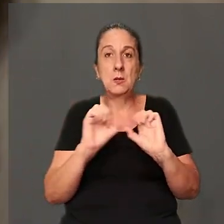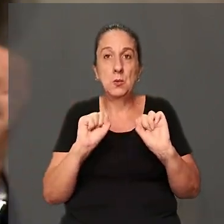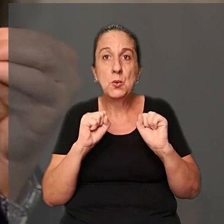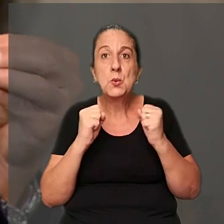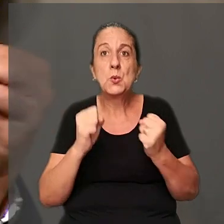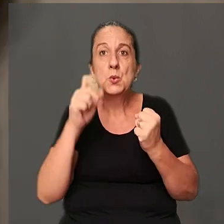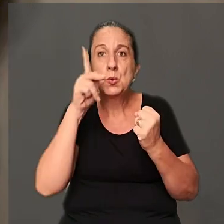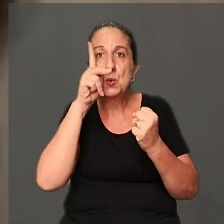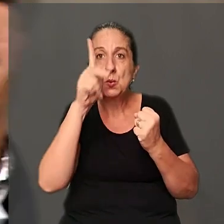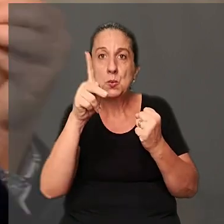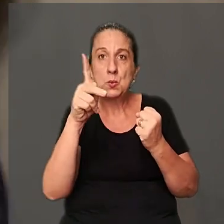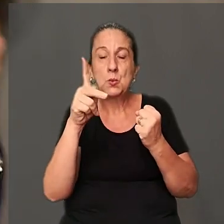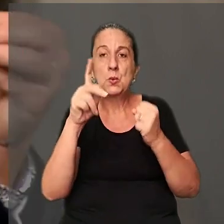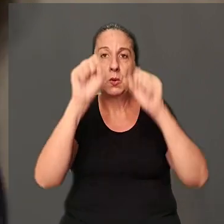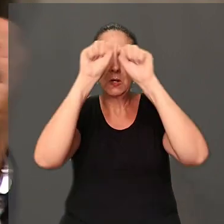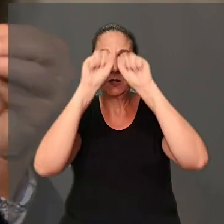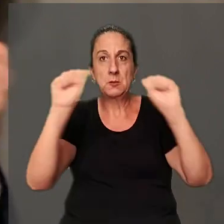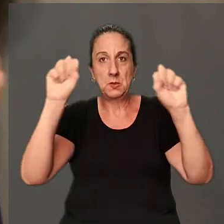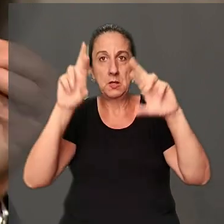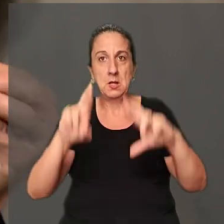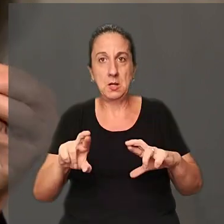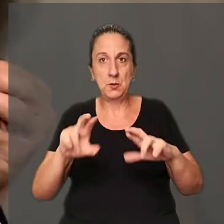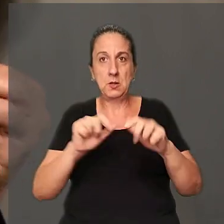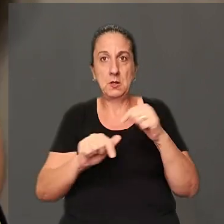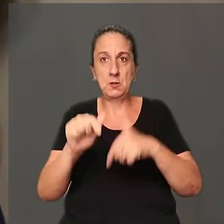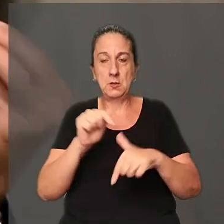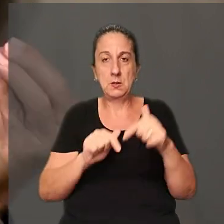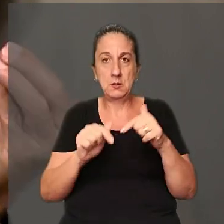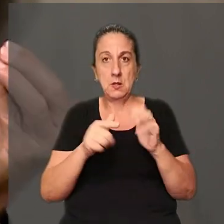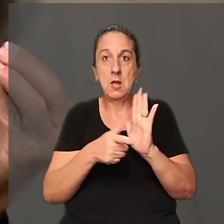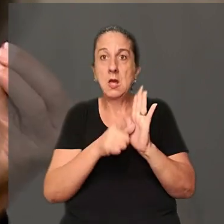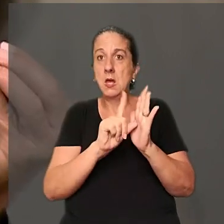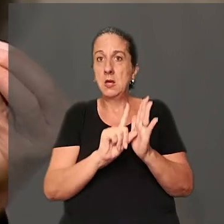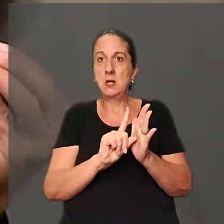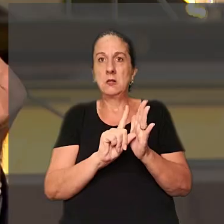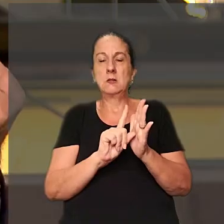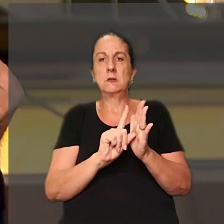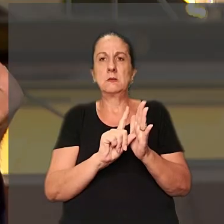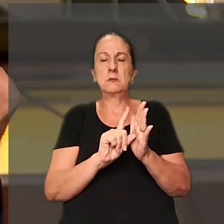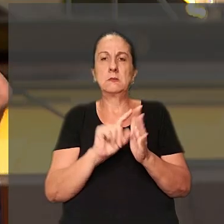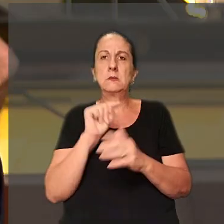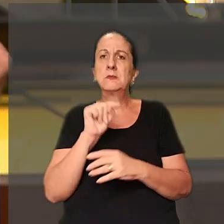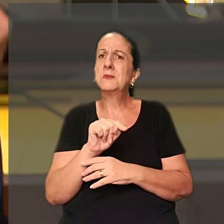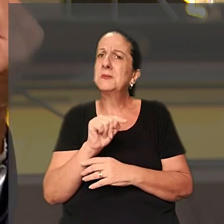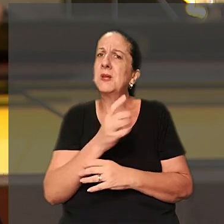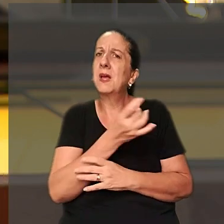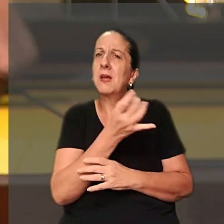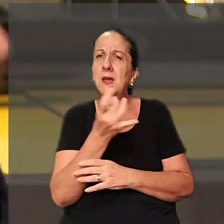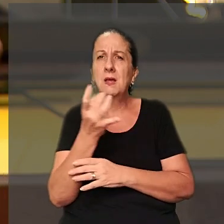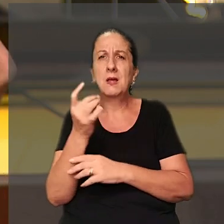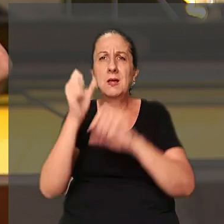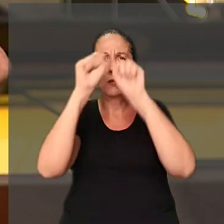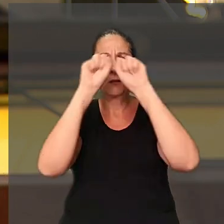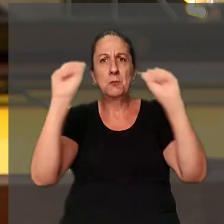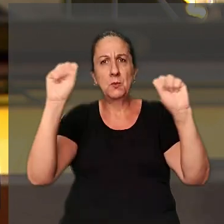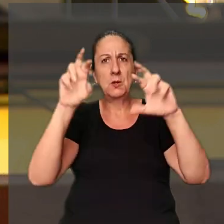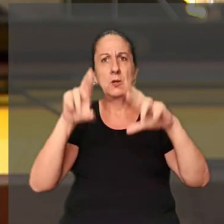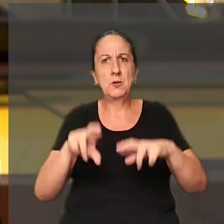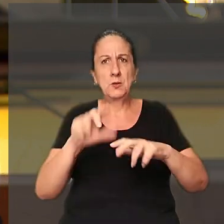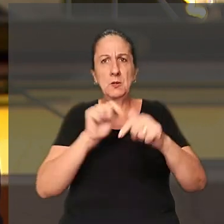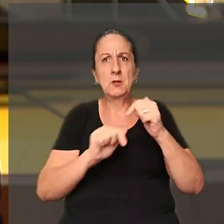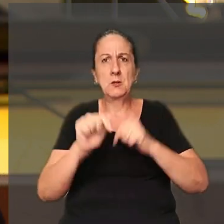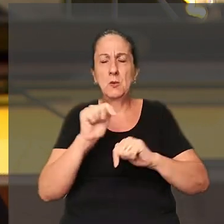forte elo entre os tribunais regionais do trabalho. Antes disso, cada tribunal regional do trabalho